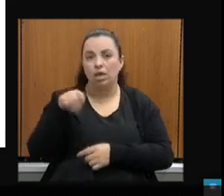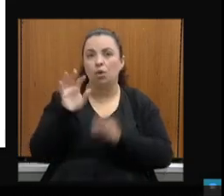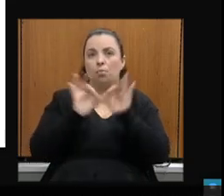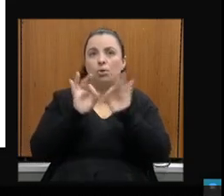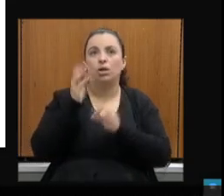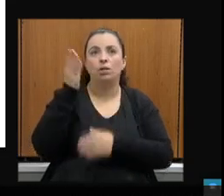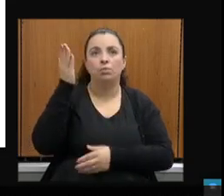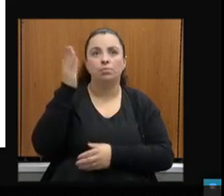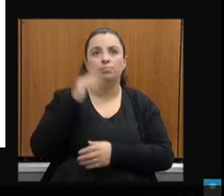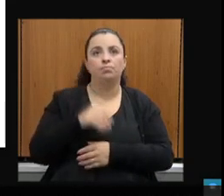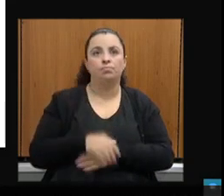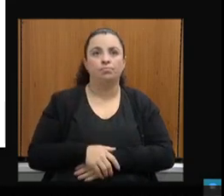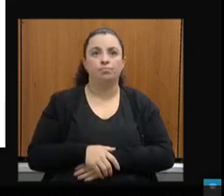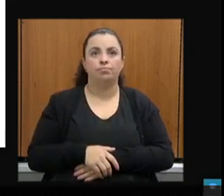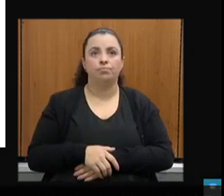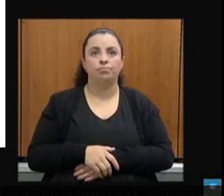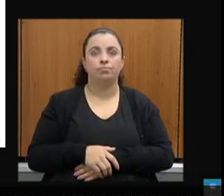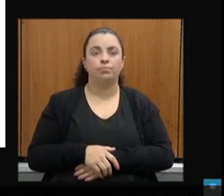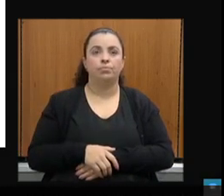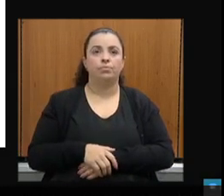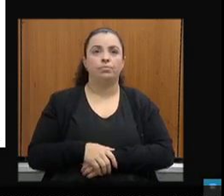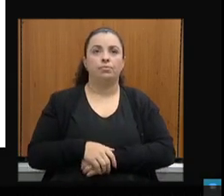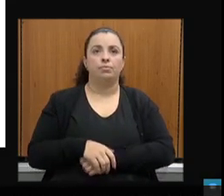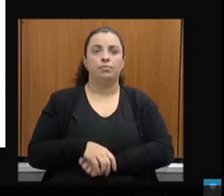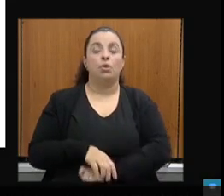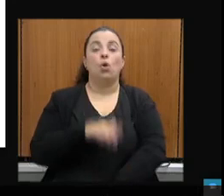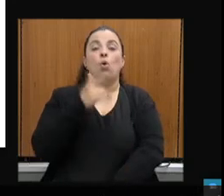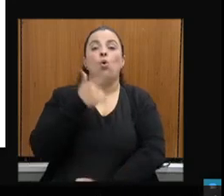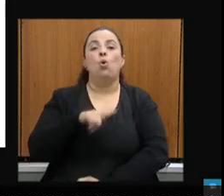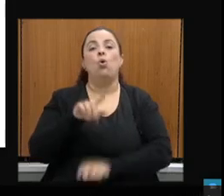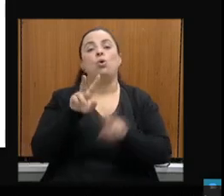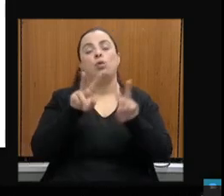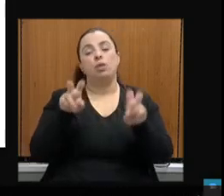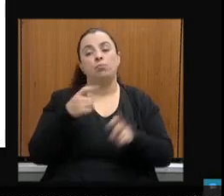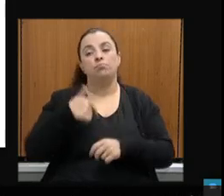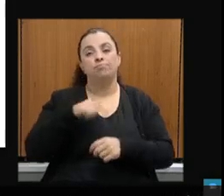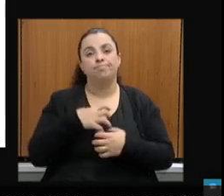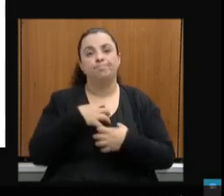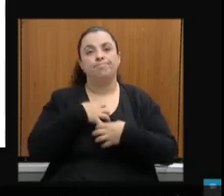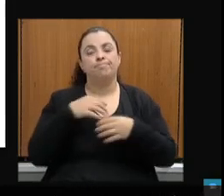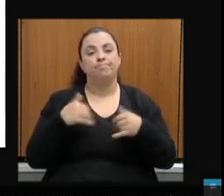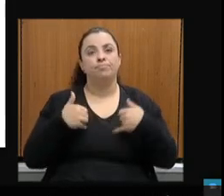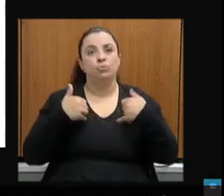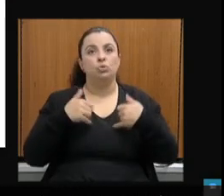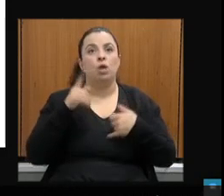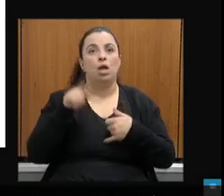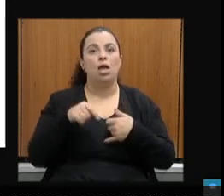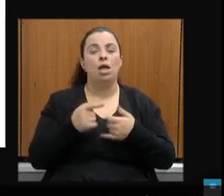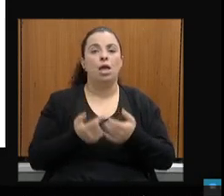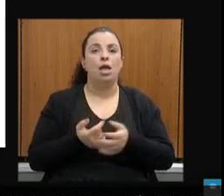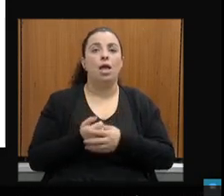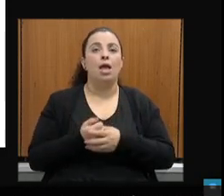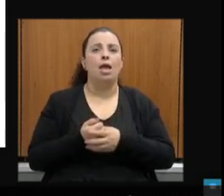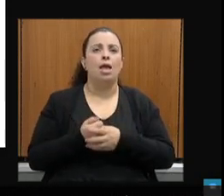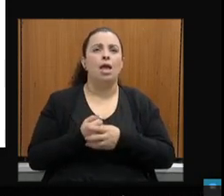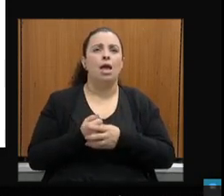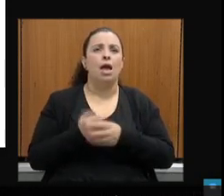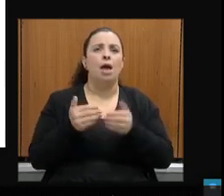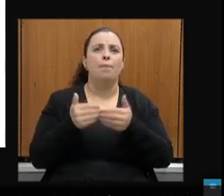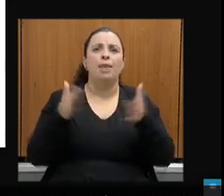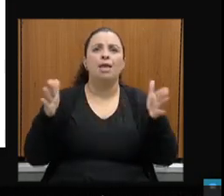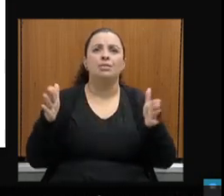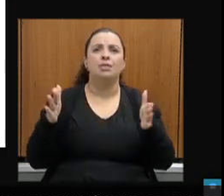seguir quem sabe outro tema que muito nos orgulha ampliação da tarifa social né ué